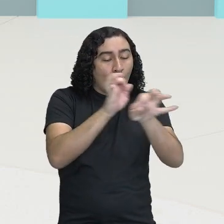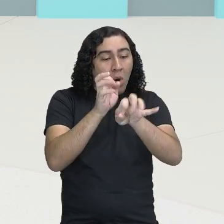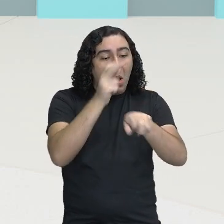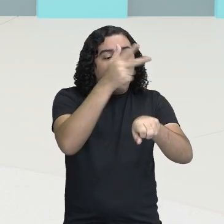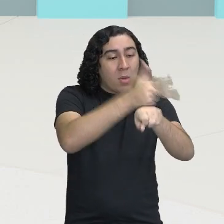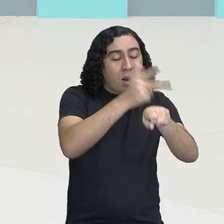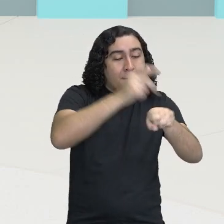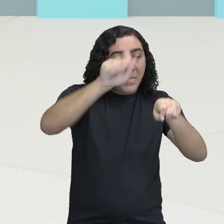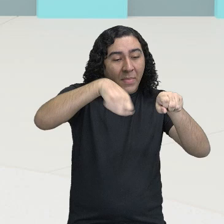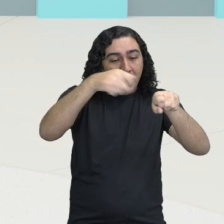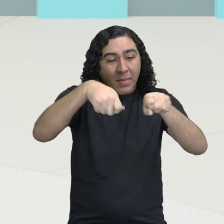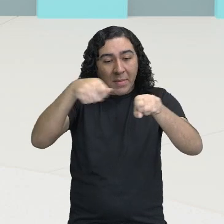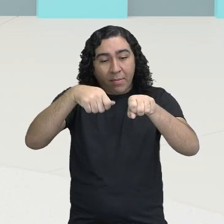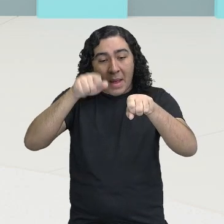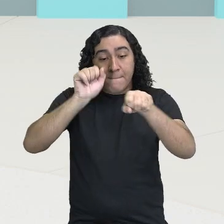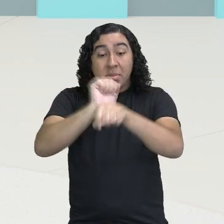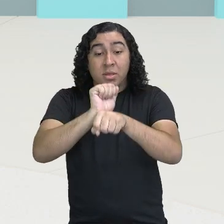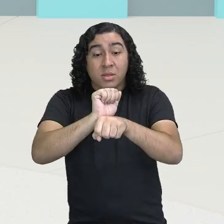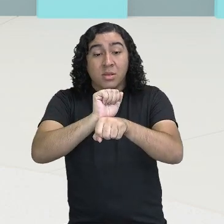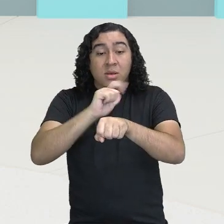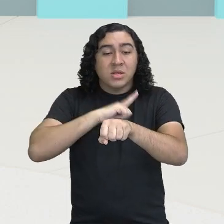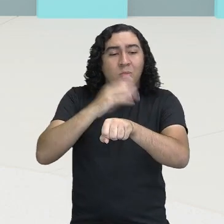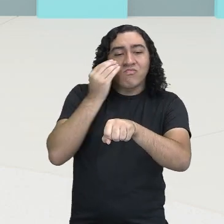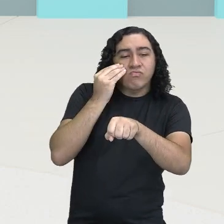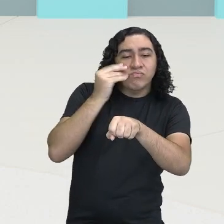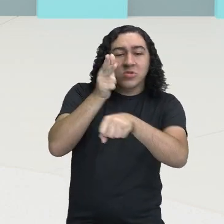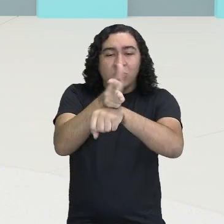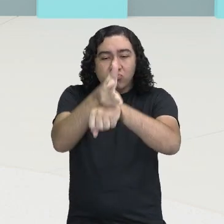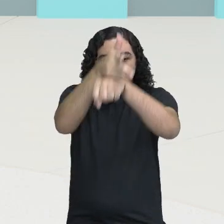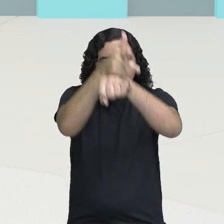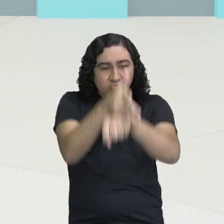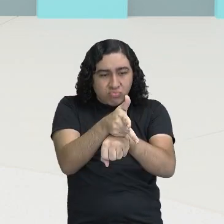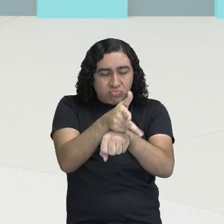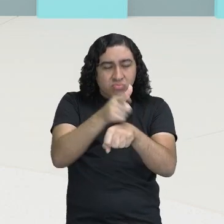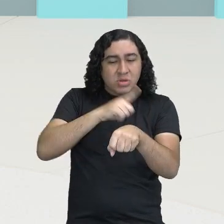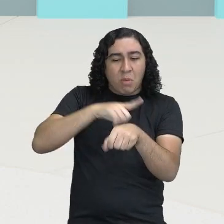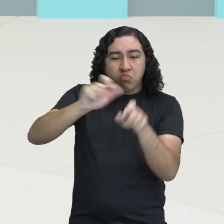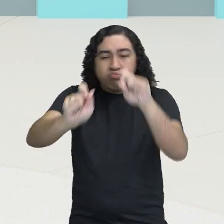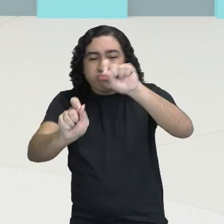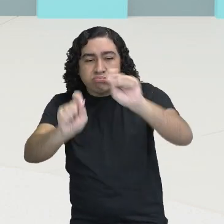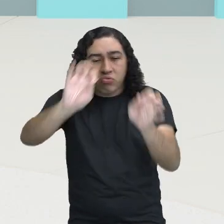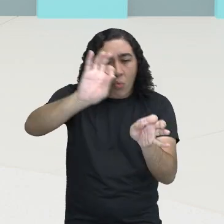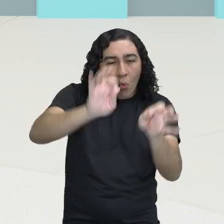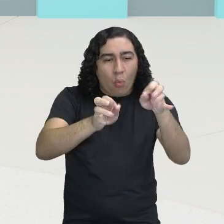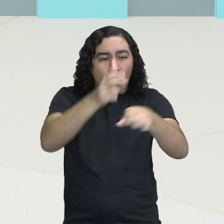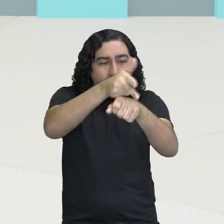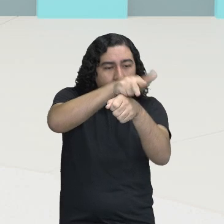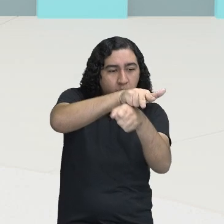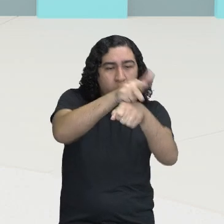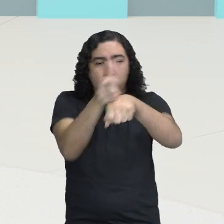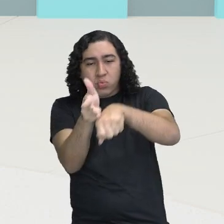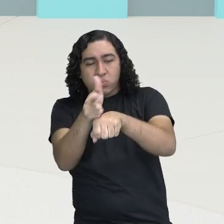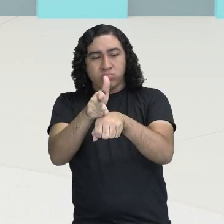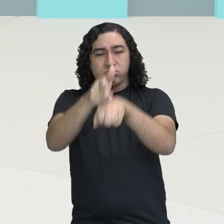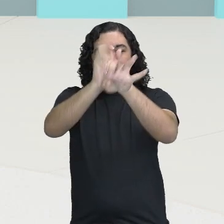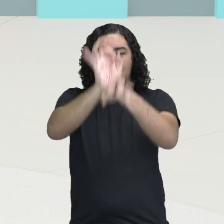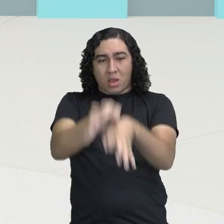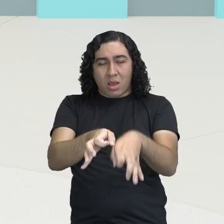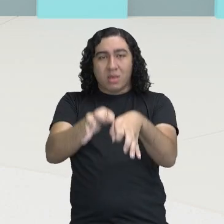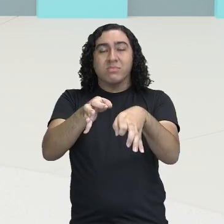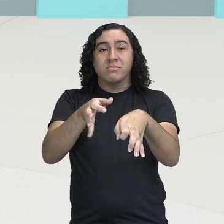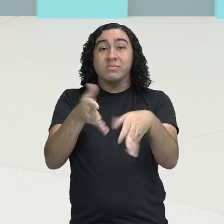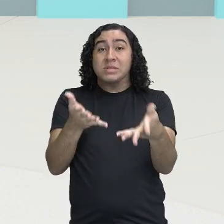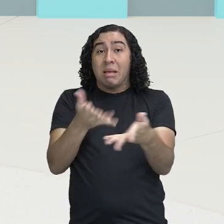câmera boa, olha e já vê ali, isso dava uma ótima foto, uma posição legal, um melhor ângulo.